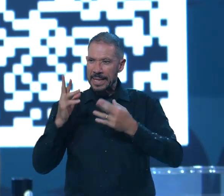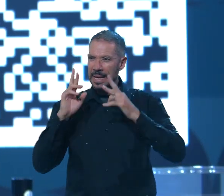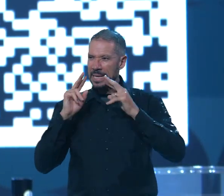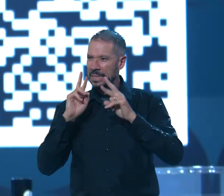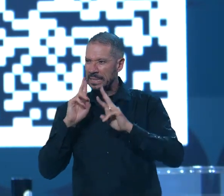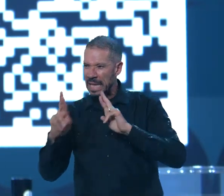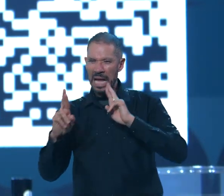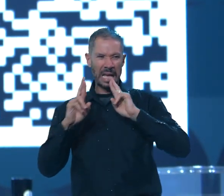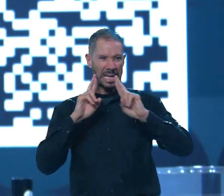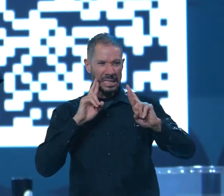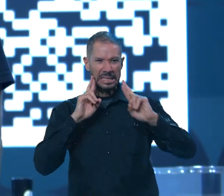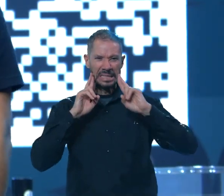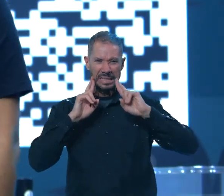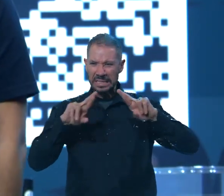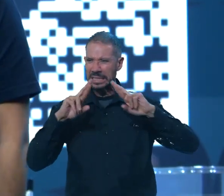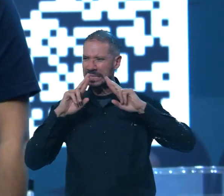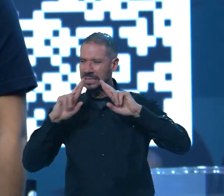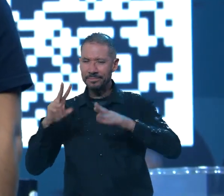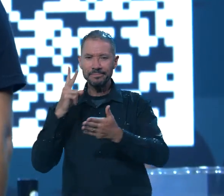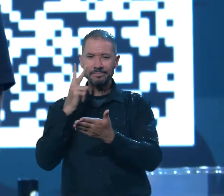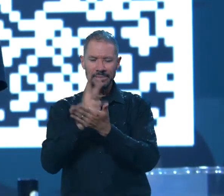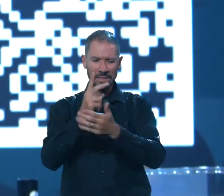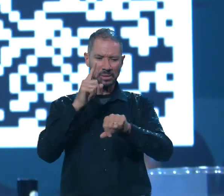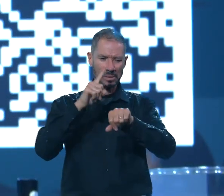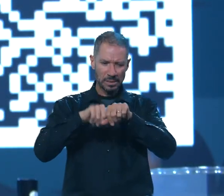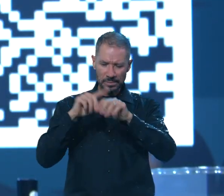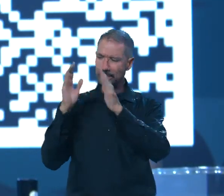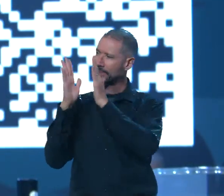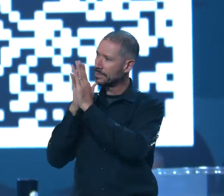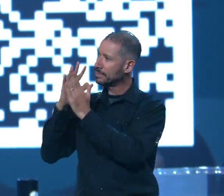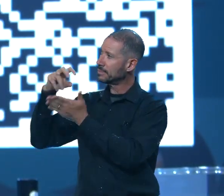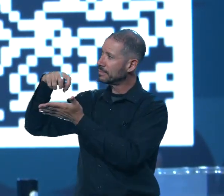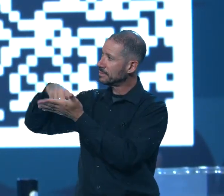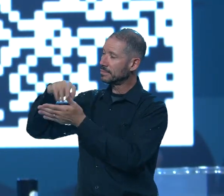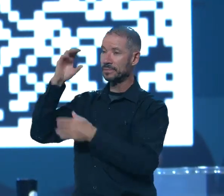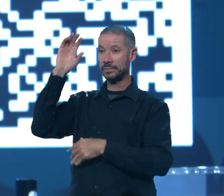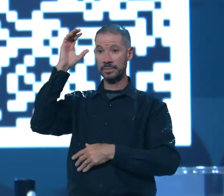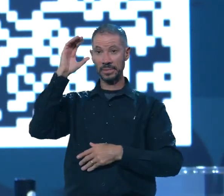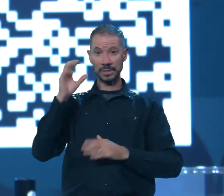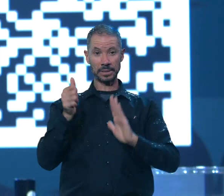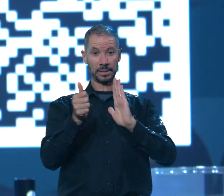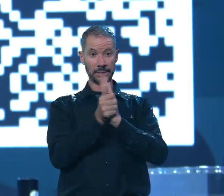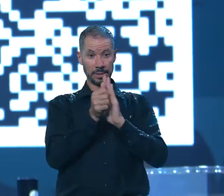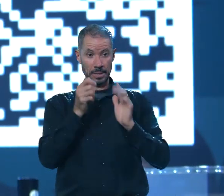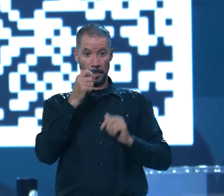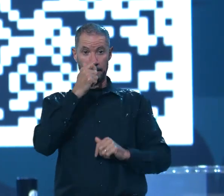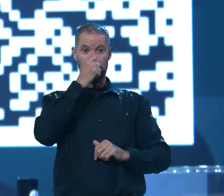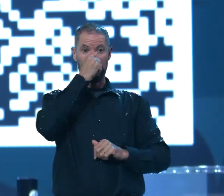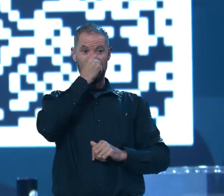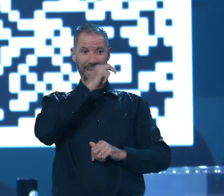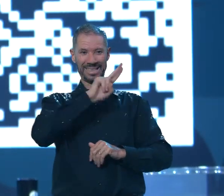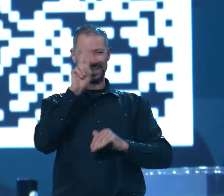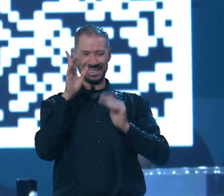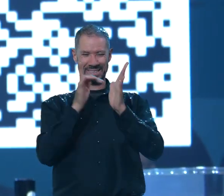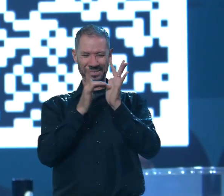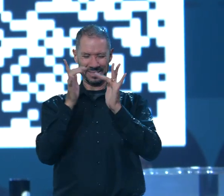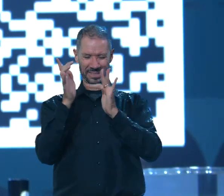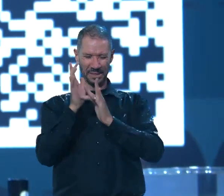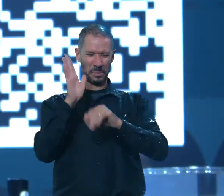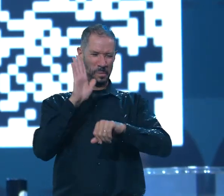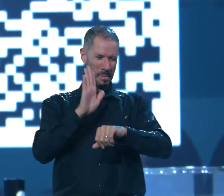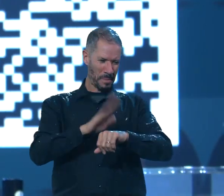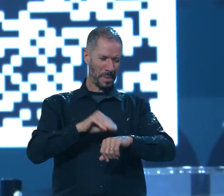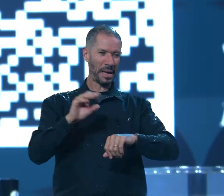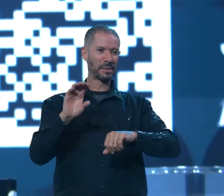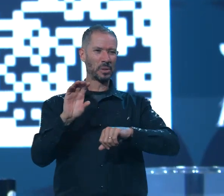mesmo tempo eu continuo orando e clamando para que Deus entregue essa cidade, essa igreja vai ficar pequena em nome de Jesus. Nós vamos ter mais e mais